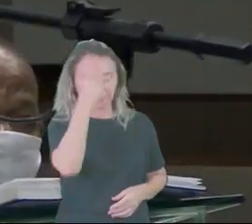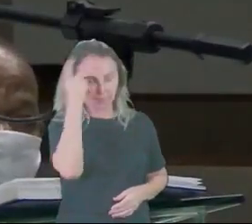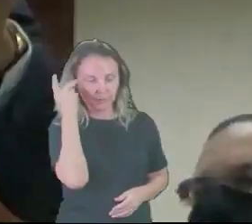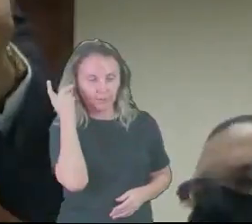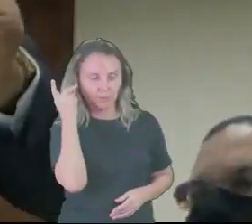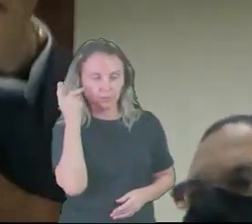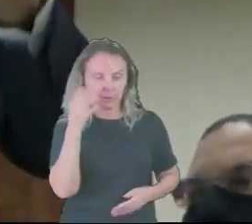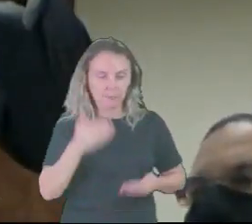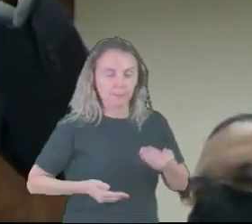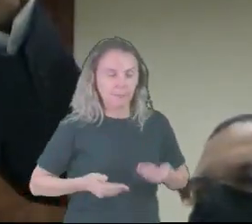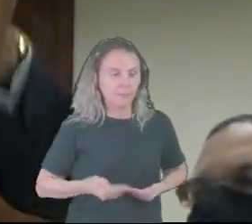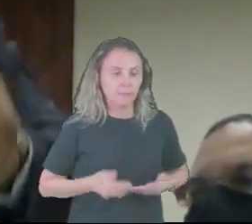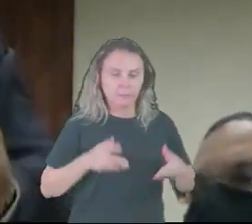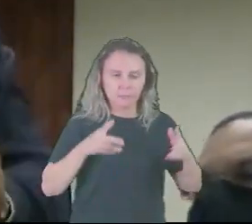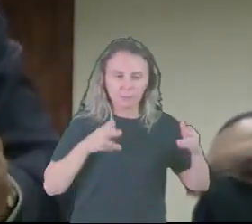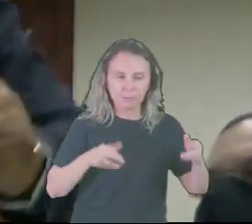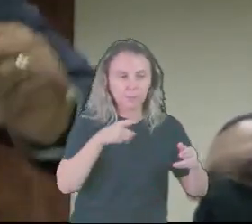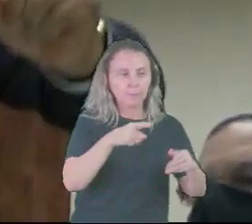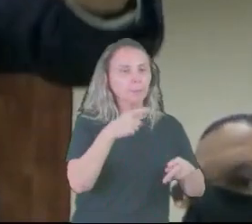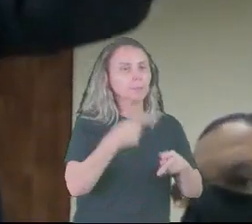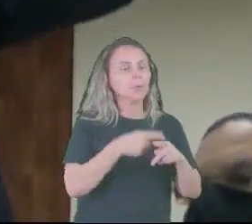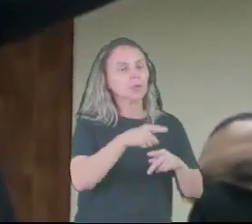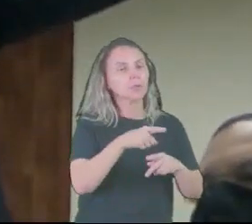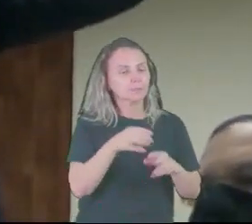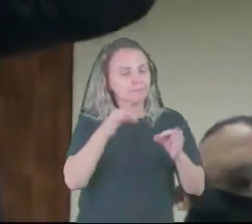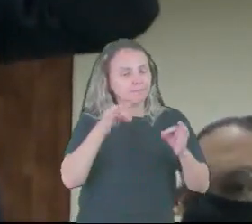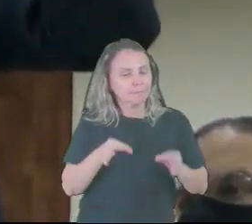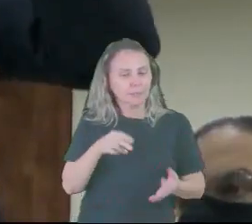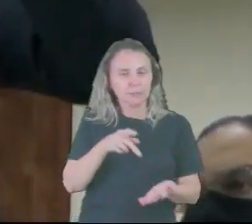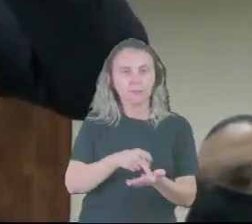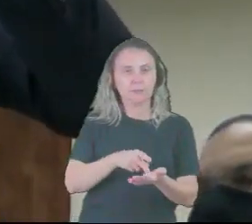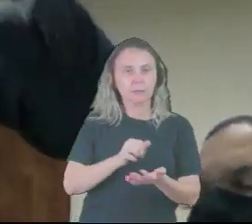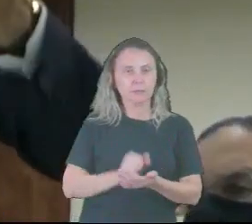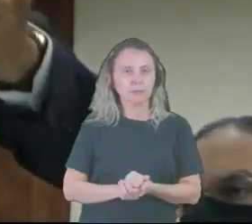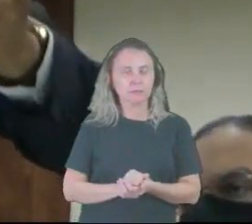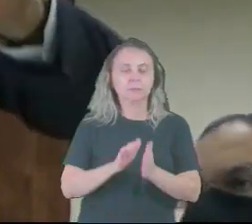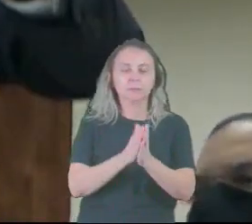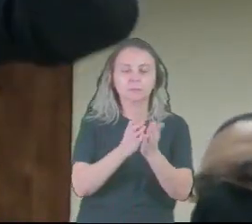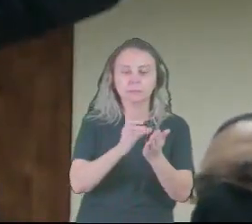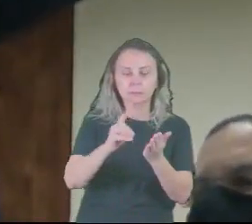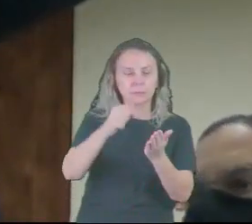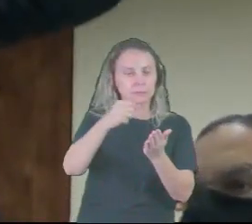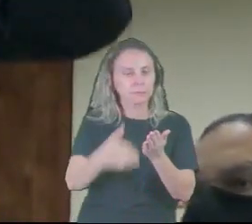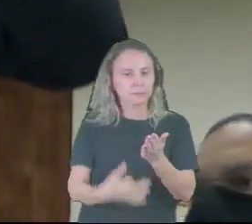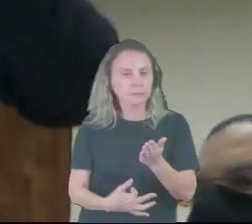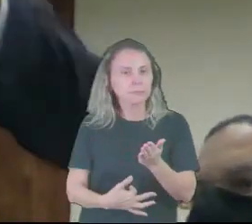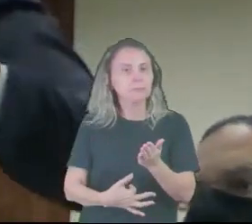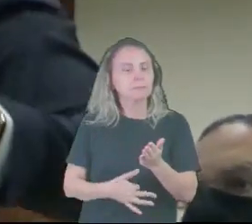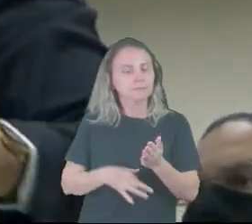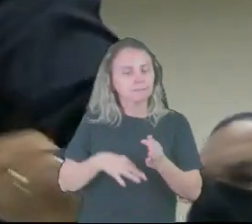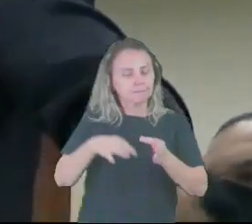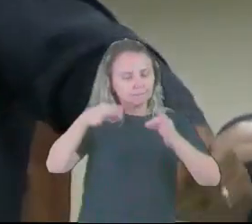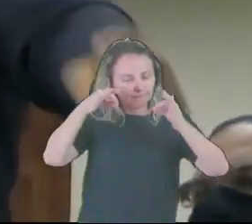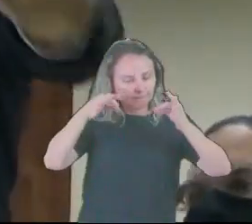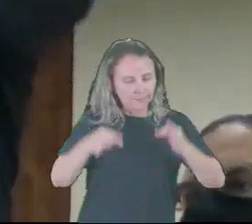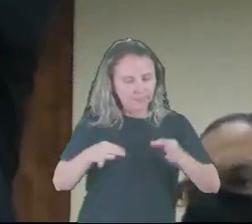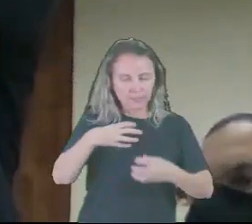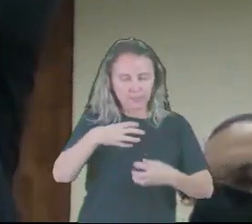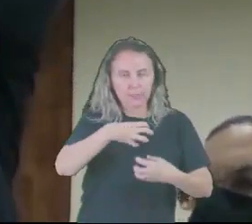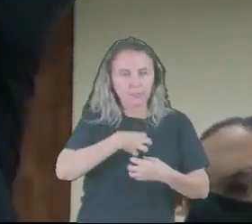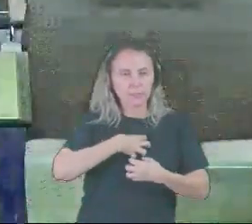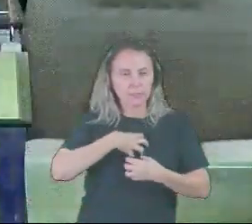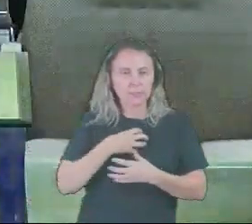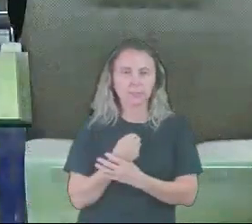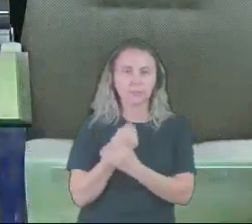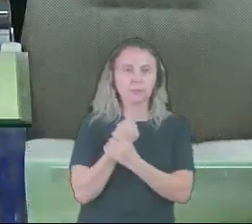porque você foi sincero a Bíblia diz quem anda em sinceridade anda seguro nós fomos